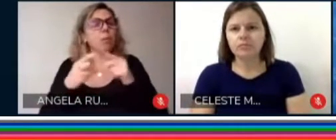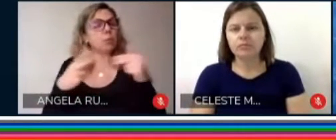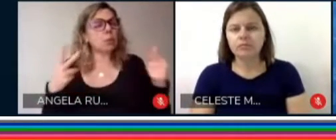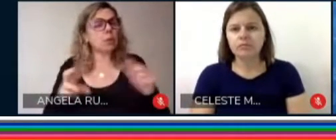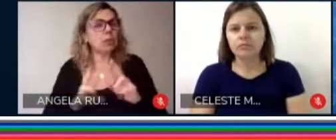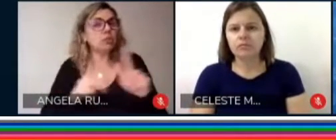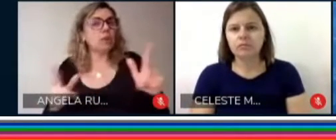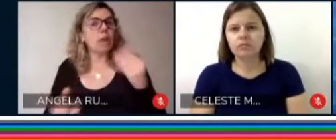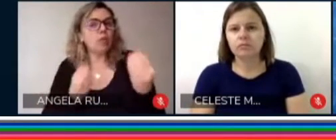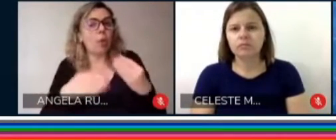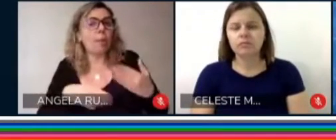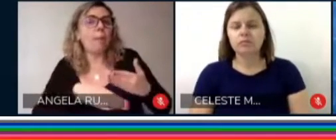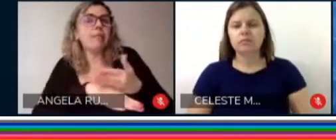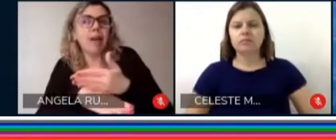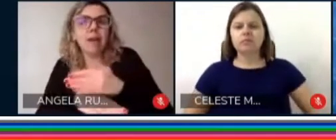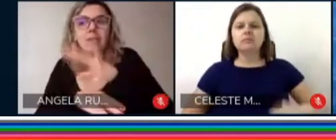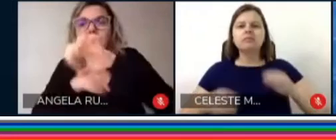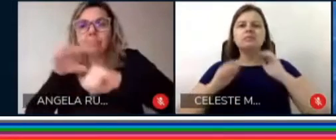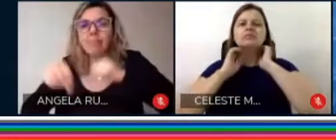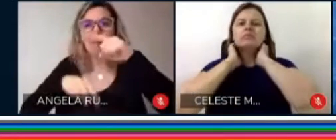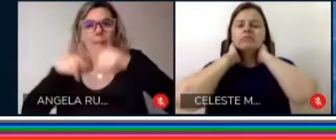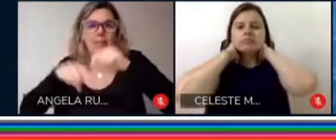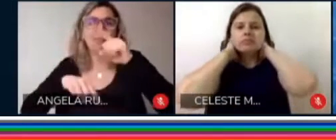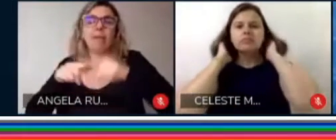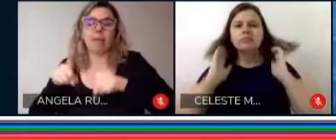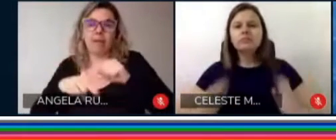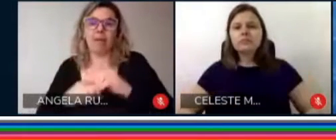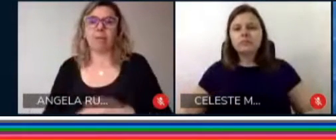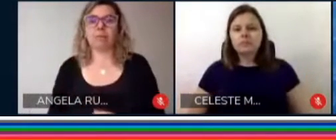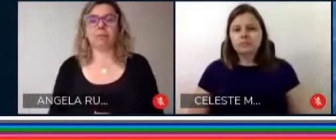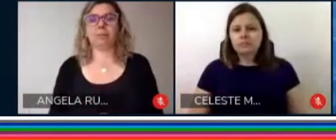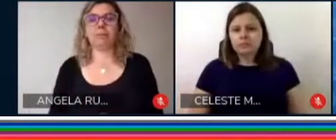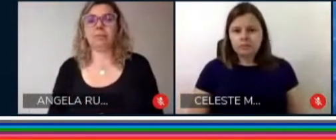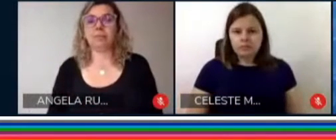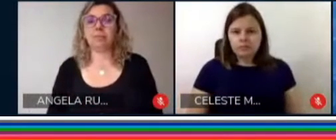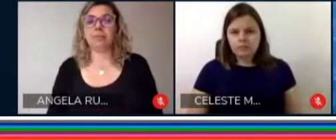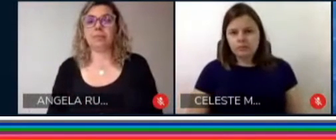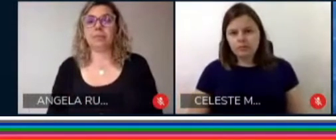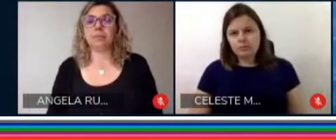de acesso aos materiais, por isso a gente traz ela, porque a